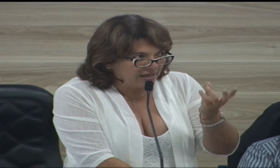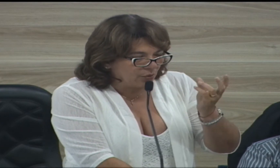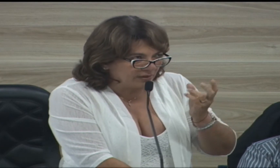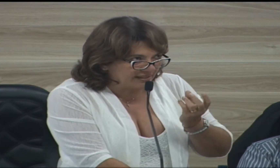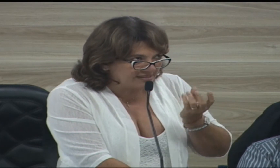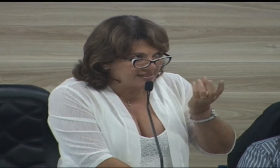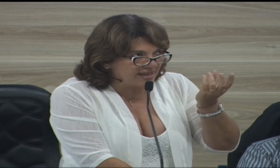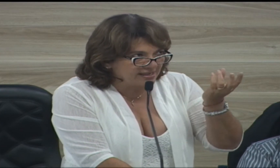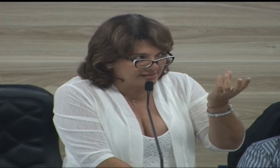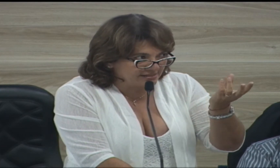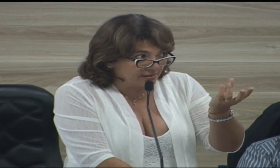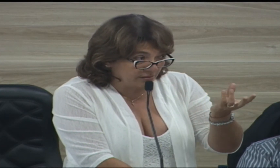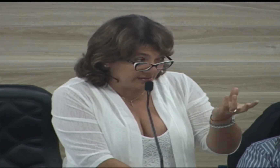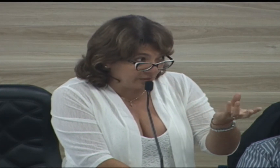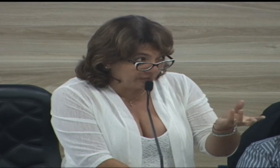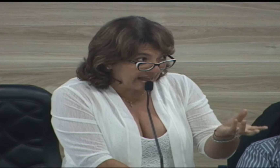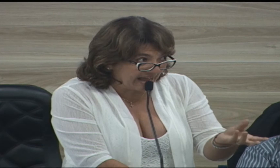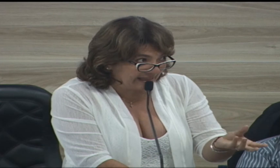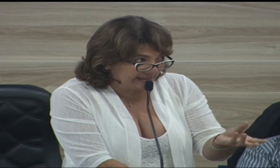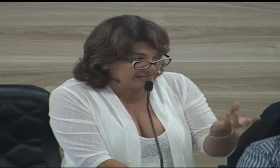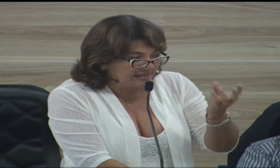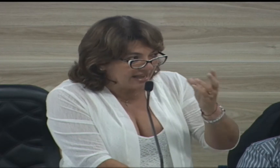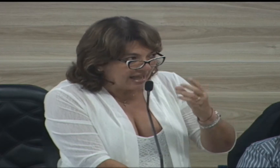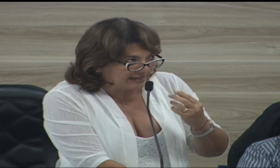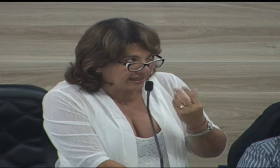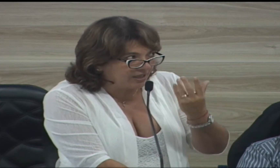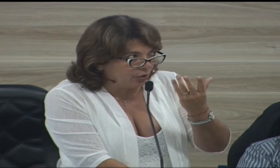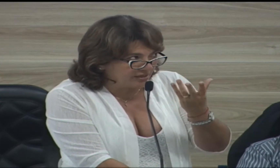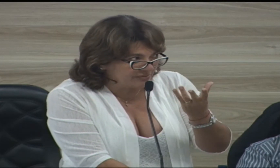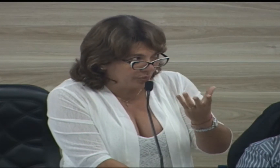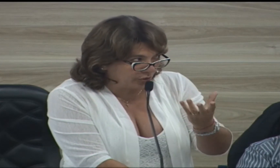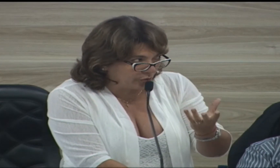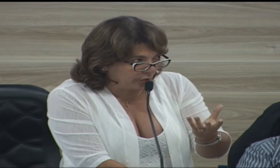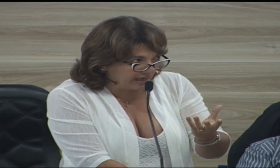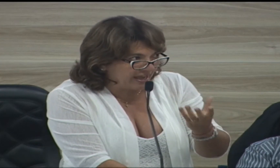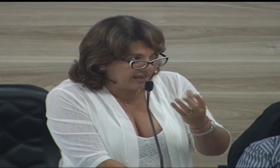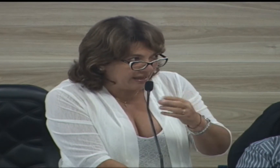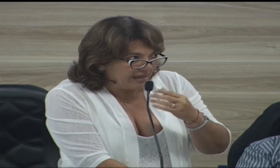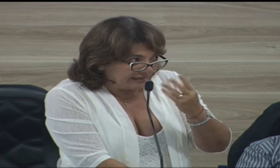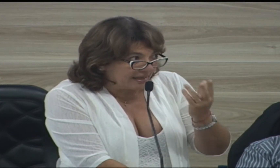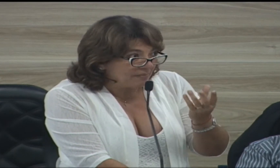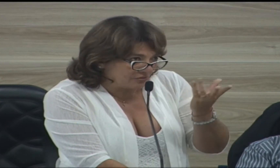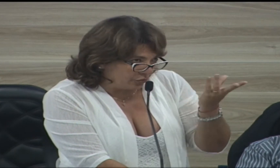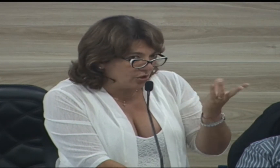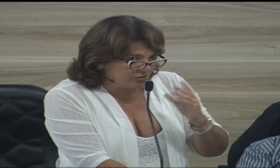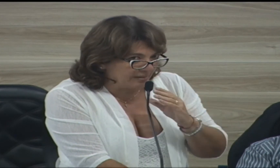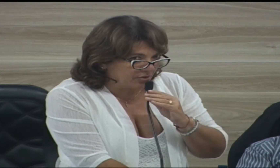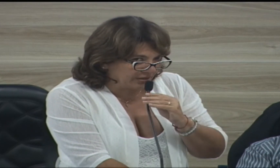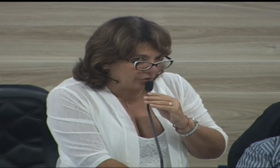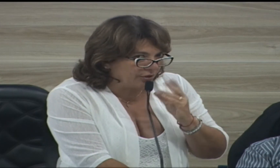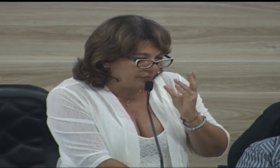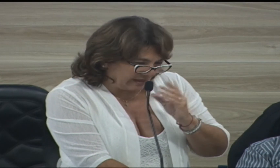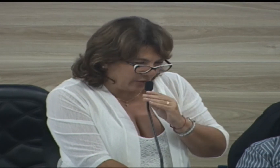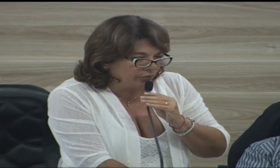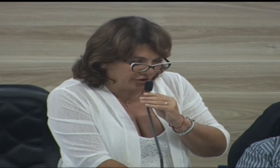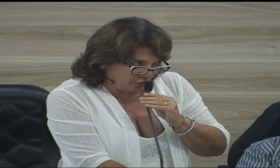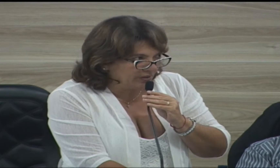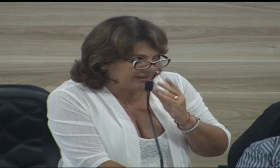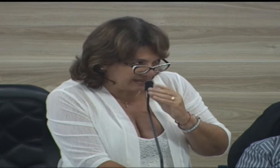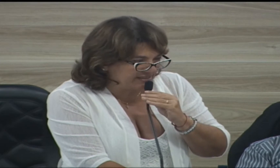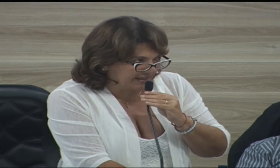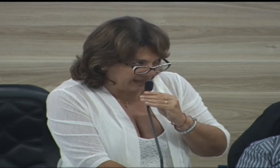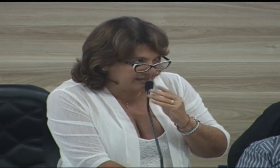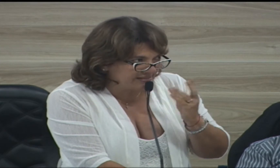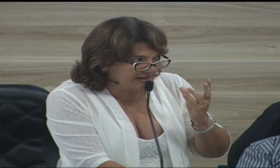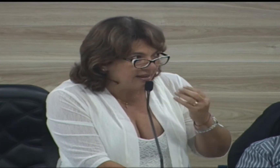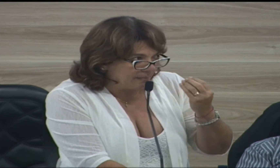fila, quantas senhas são dadas, até que horas pode colher, né? Mas o nosso laboratório, ele continua